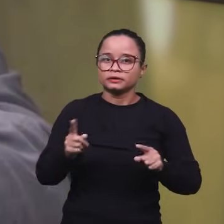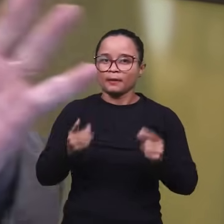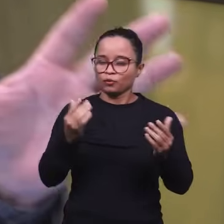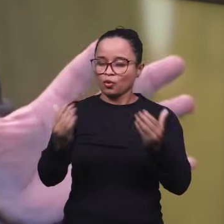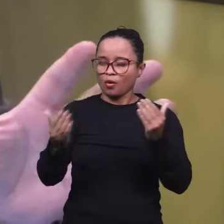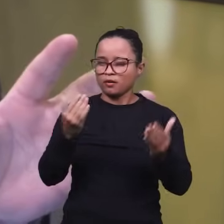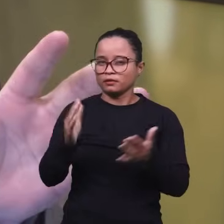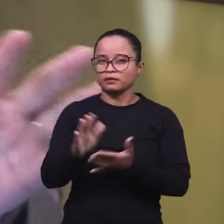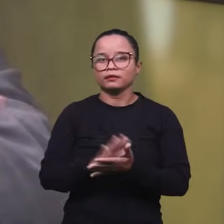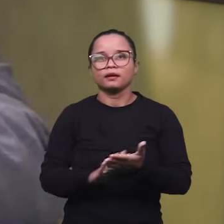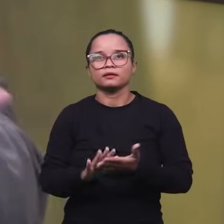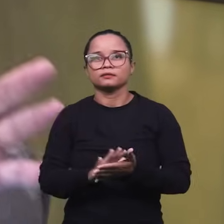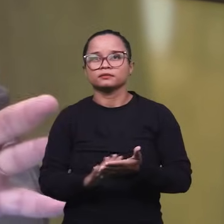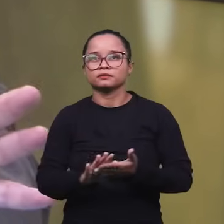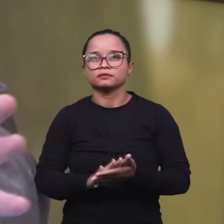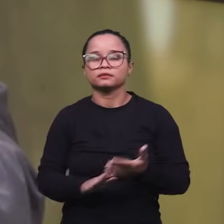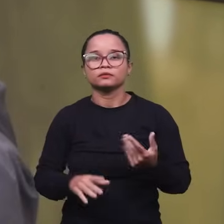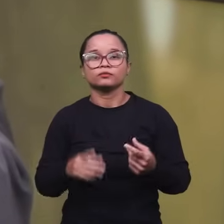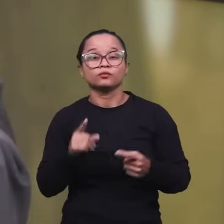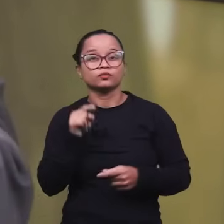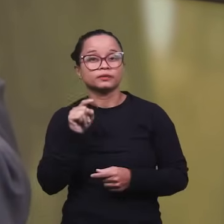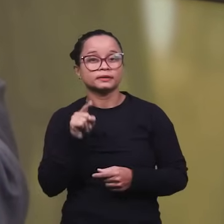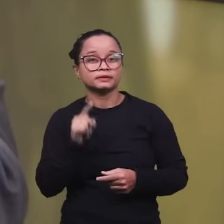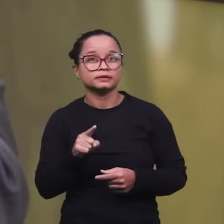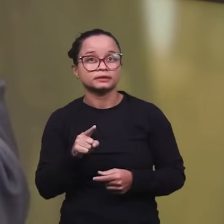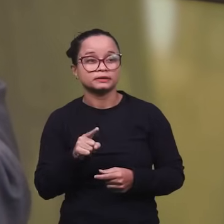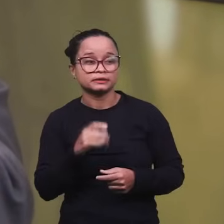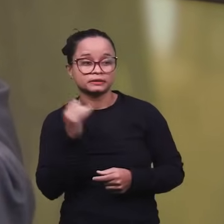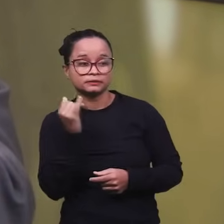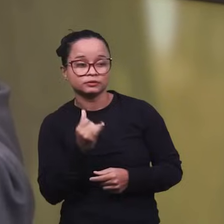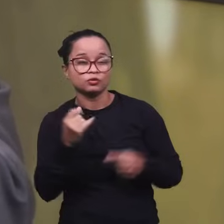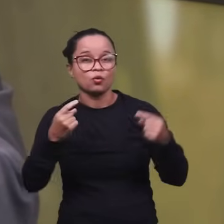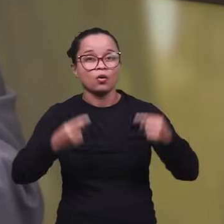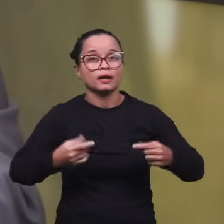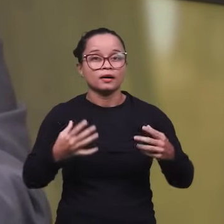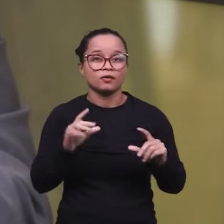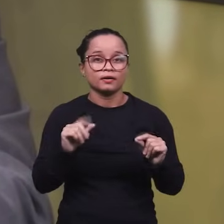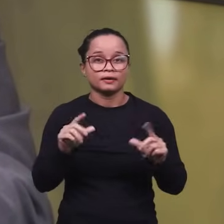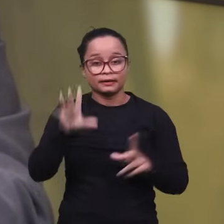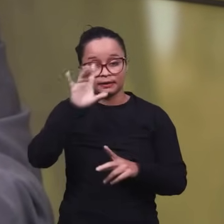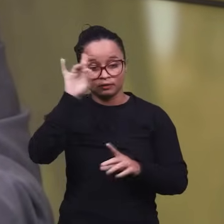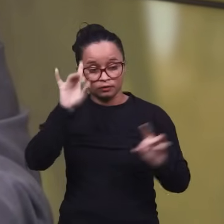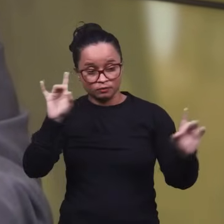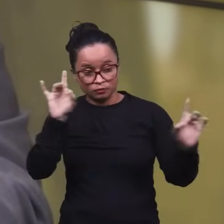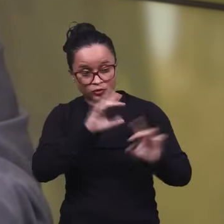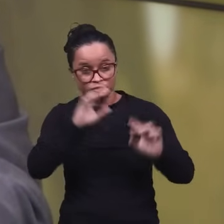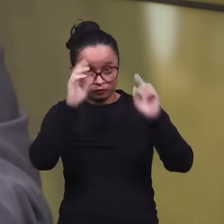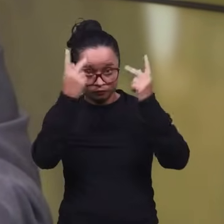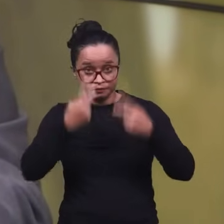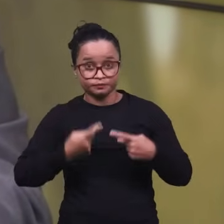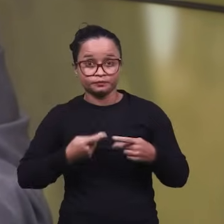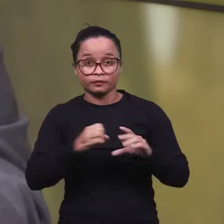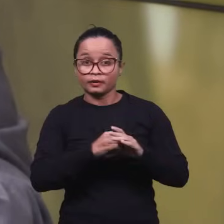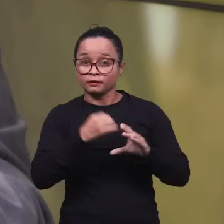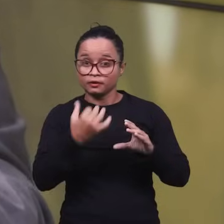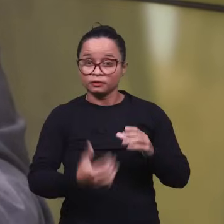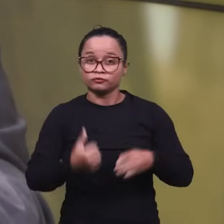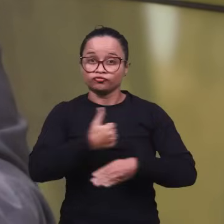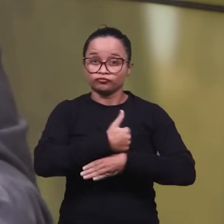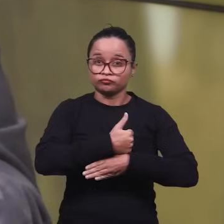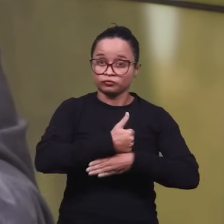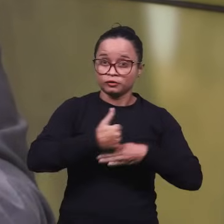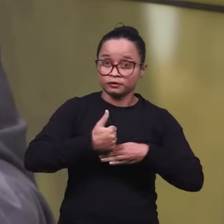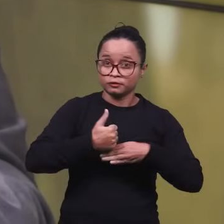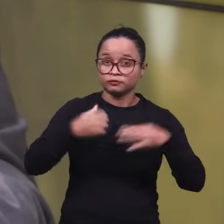de psicologia, nem nada. Você já contradiz aquilo que Deus estabeleceu para a vida do homem, né? Uhum. O aspecto